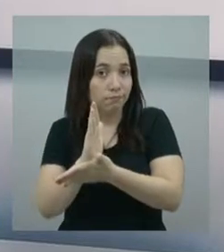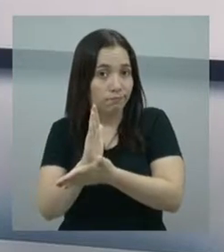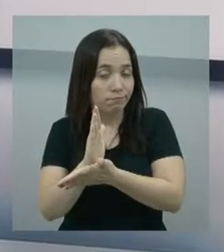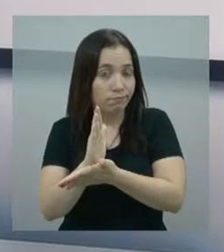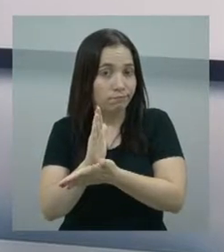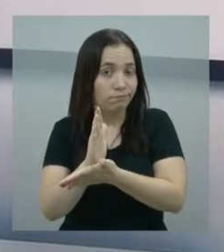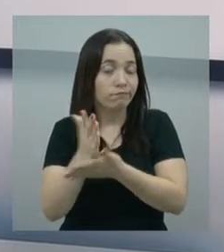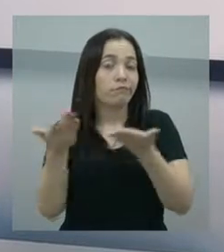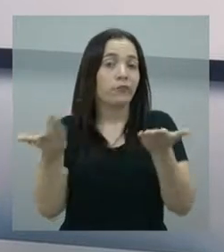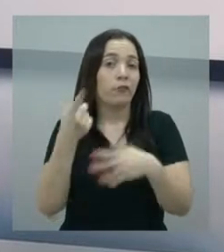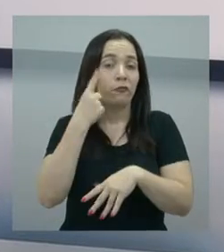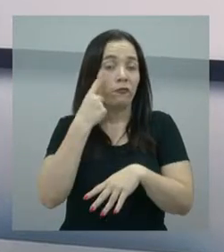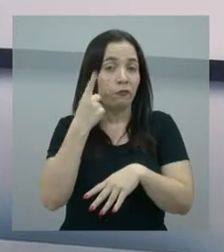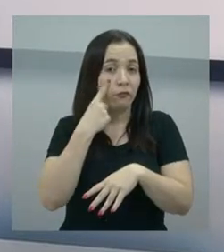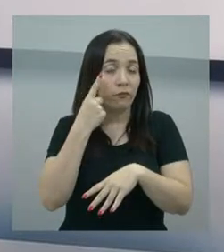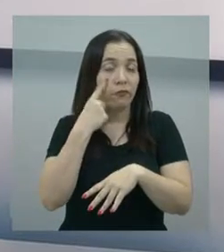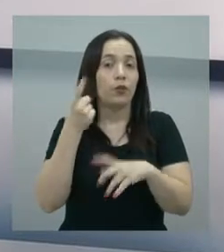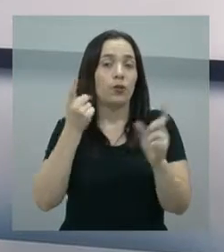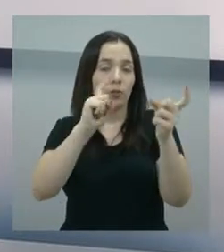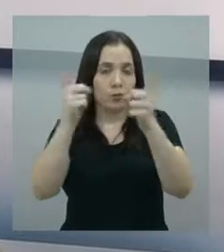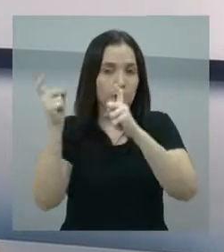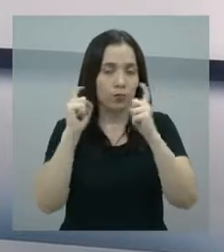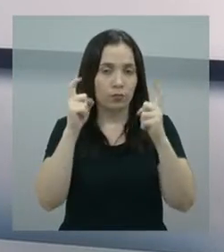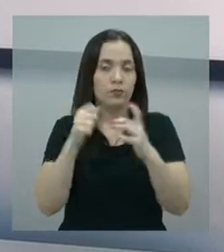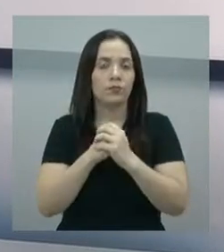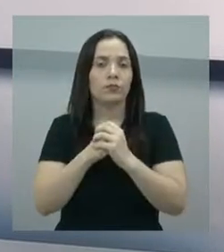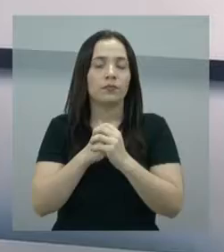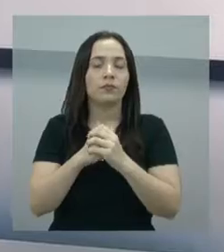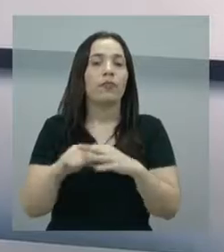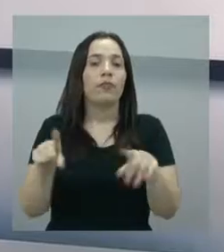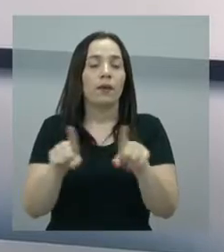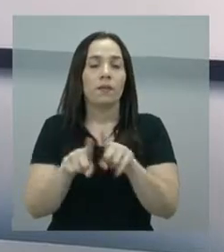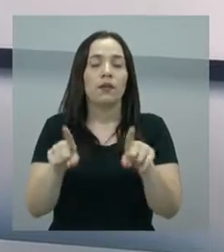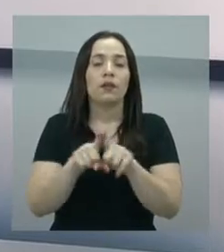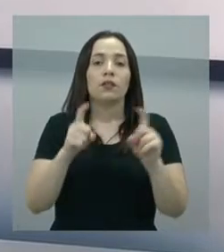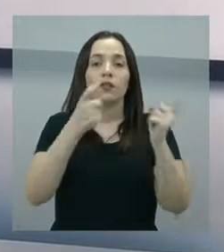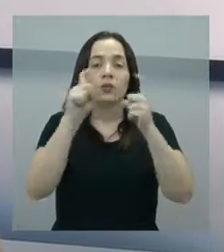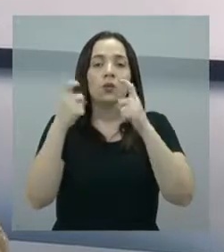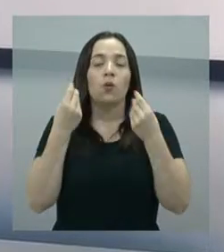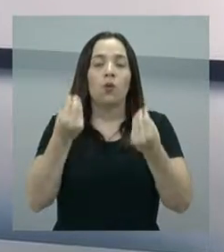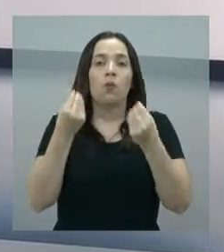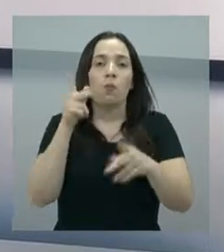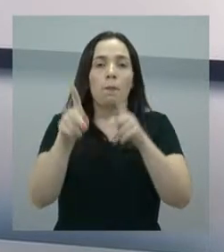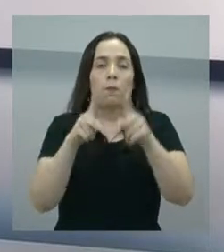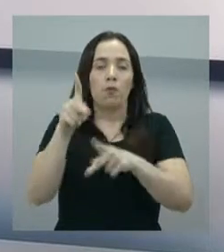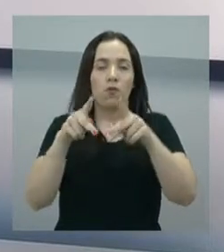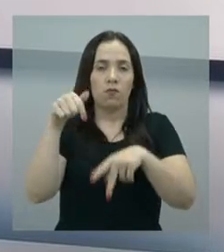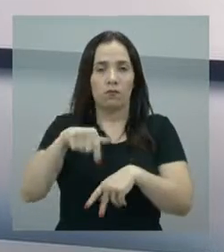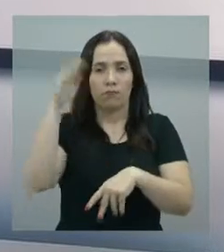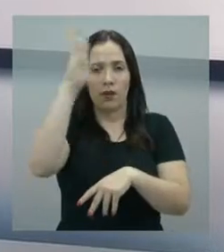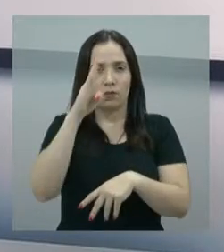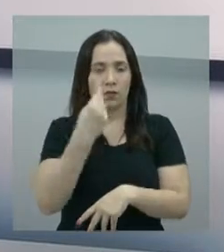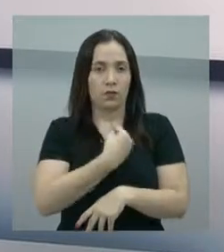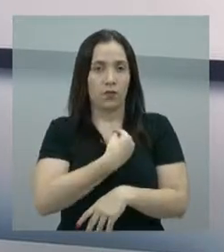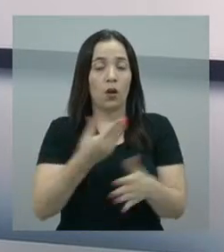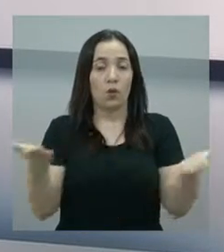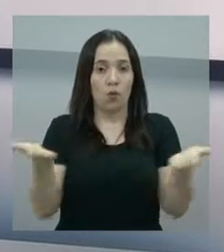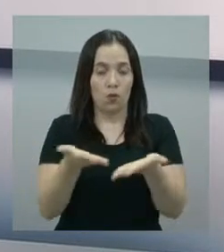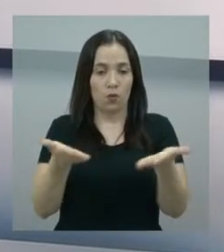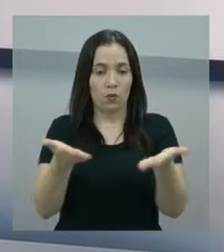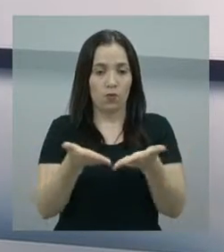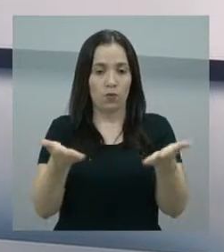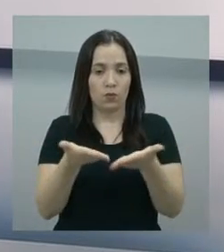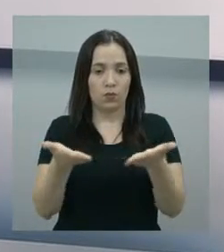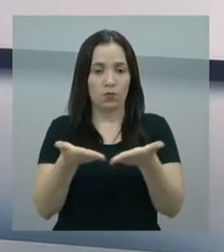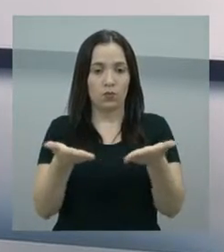Então a gente vai ter que discutir isso aqui. Mas a gente tem que discutir também a condição de vida do povo brasileiro. E o jornal de hoje,